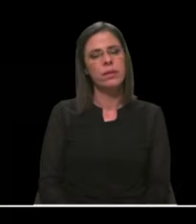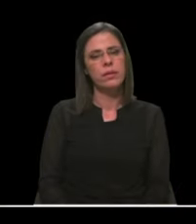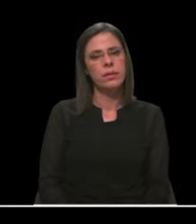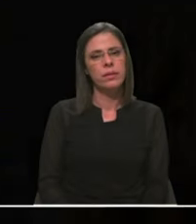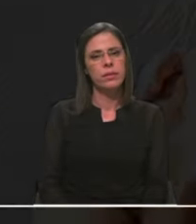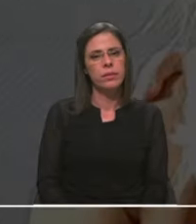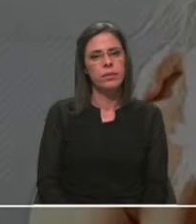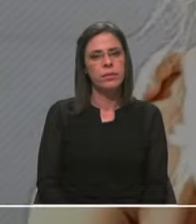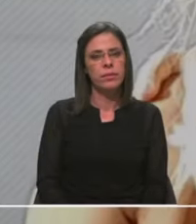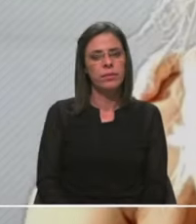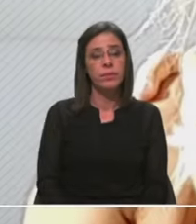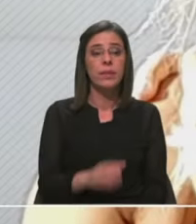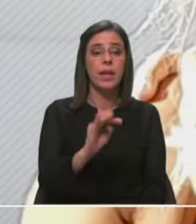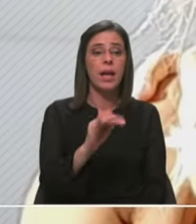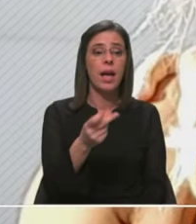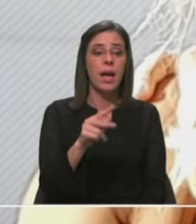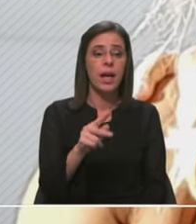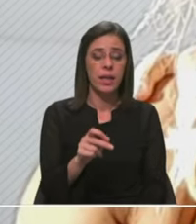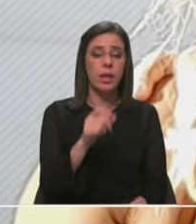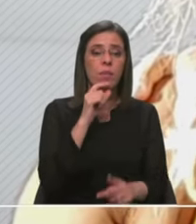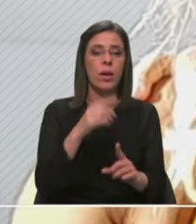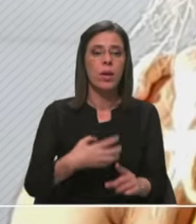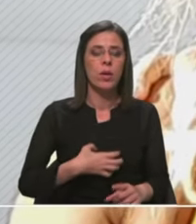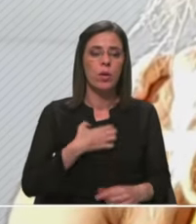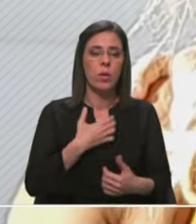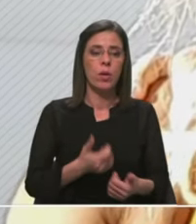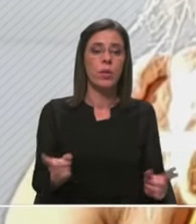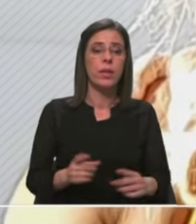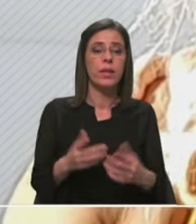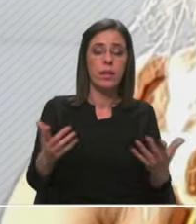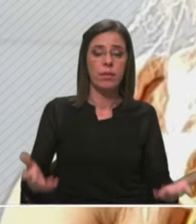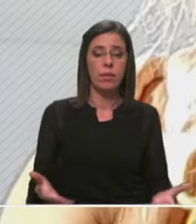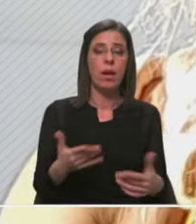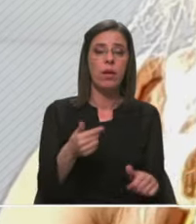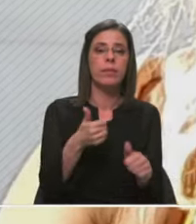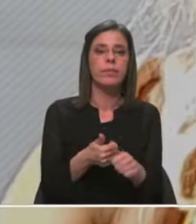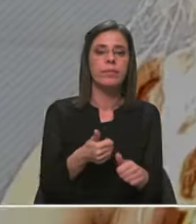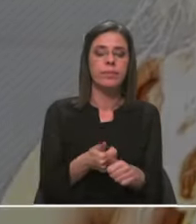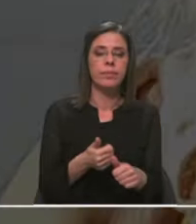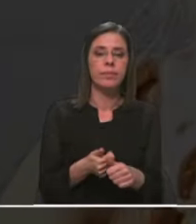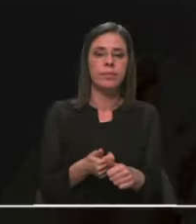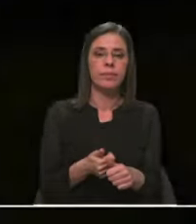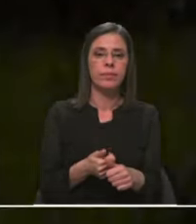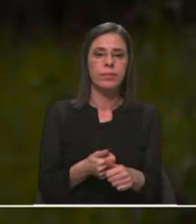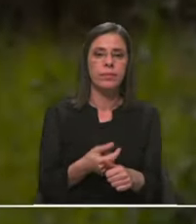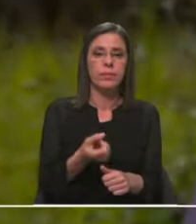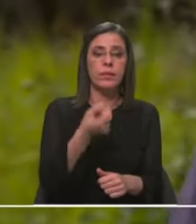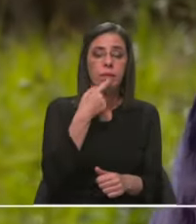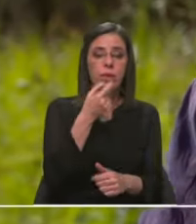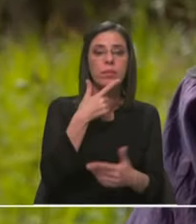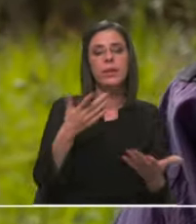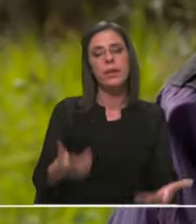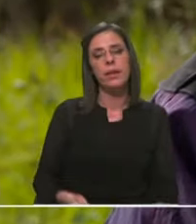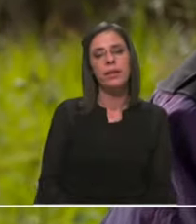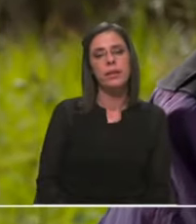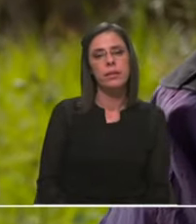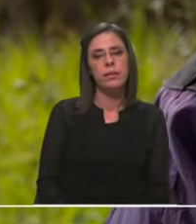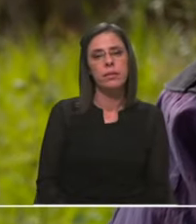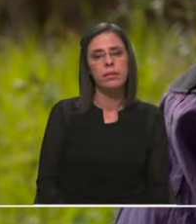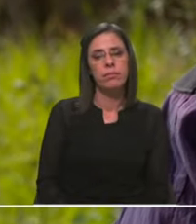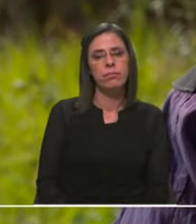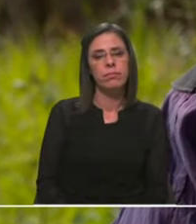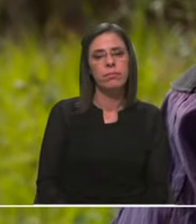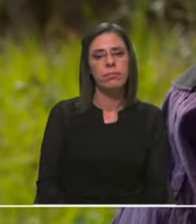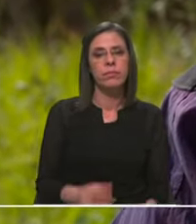a Sara podia vir mas dis que não S bem agora anda a ser acompanhada com medicação